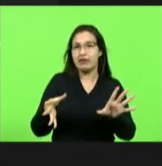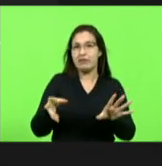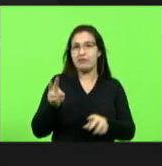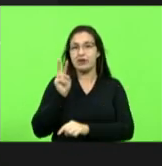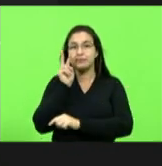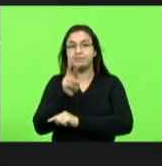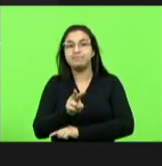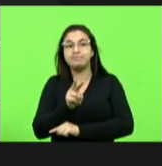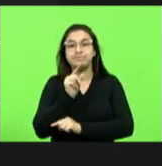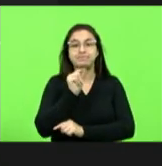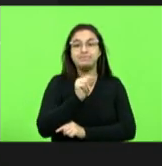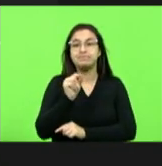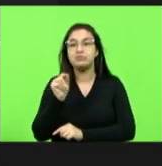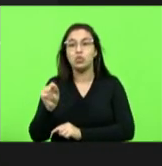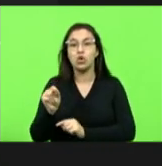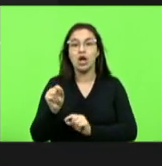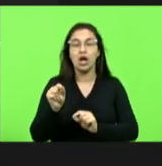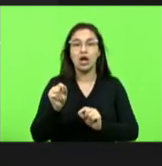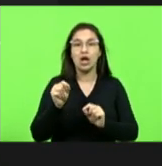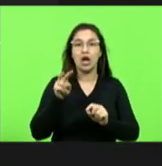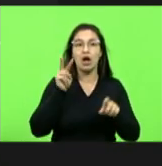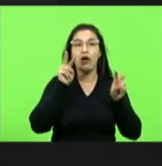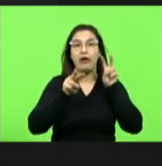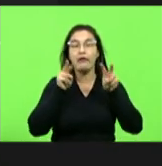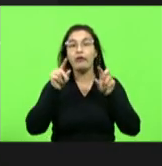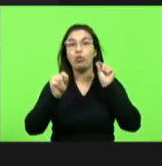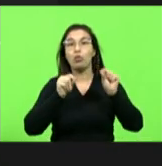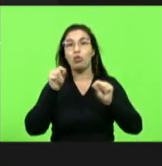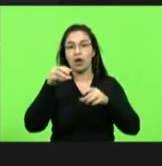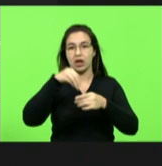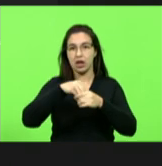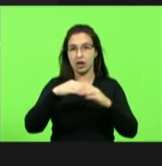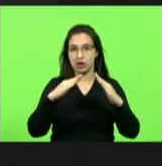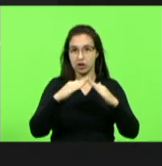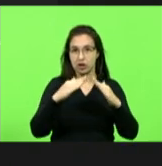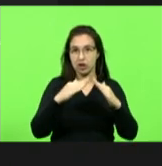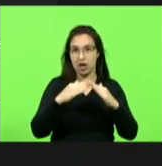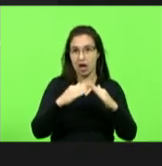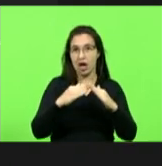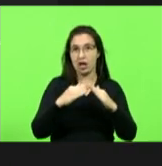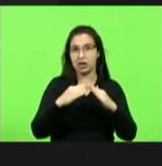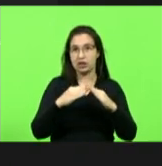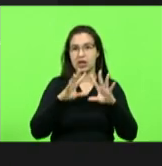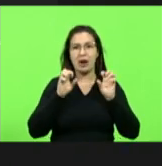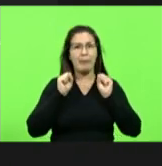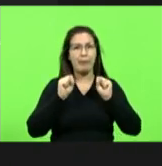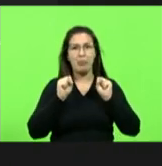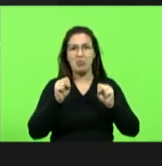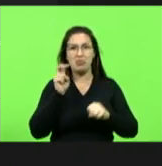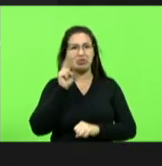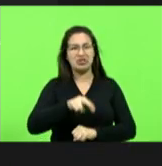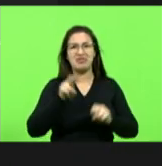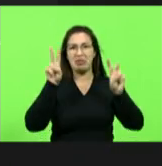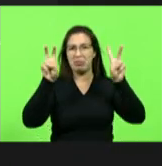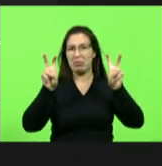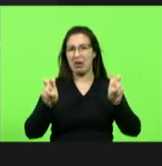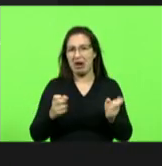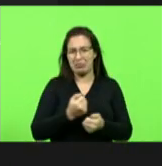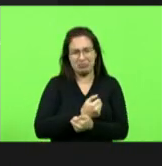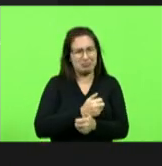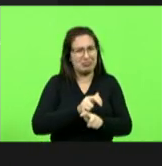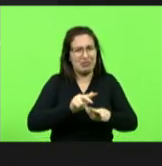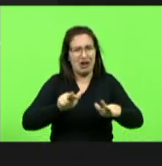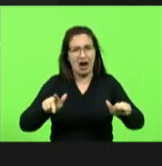que é um mundo aberto dentro de casa, através de uma tela de computador, onde se tem acesso a qualquer assunto e se conversa com qualquer